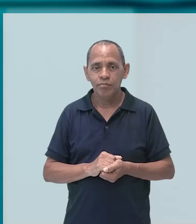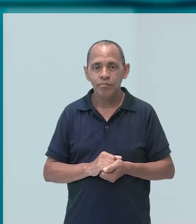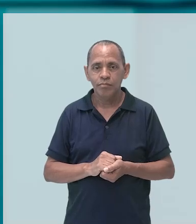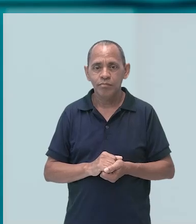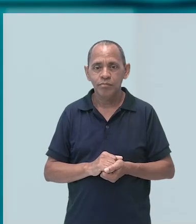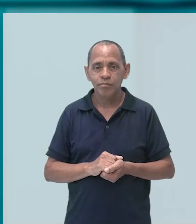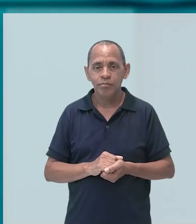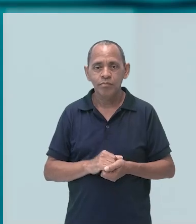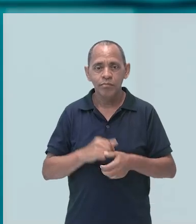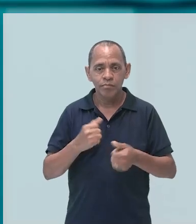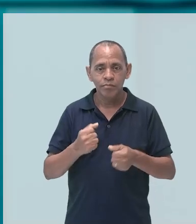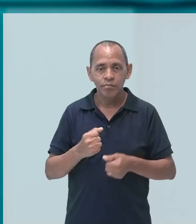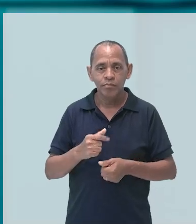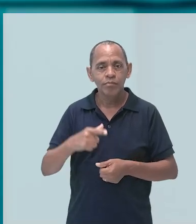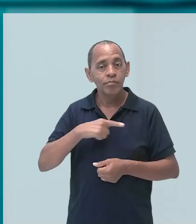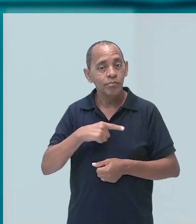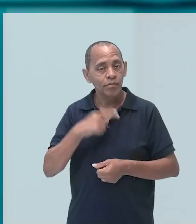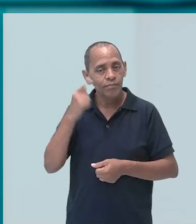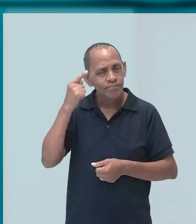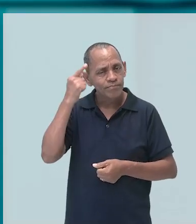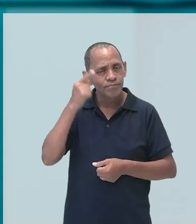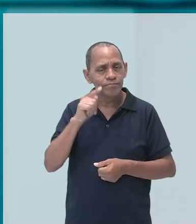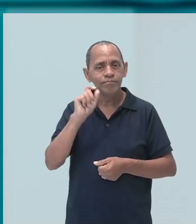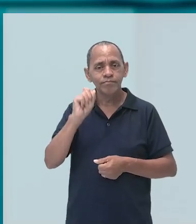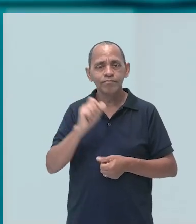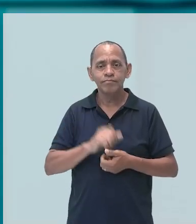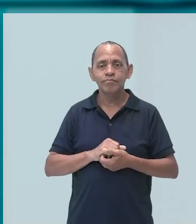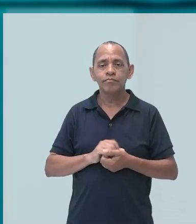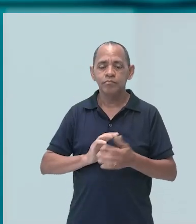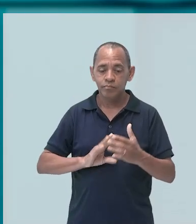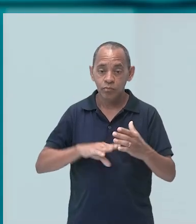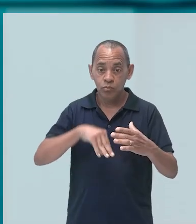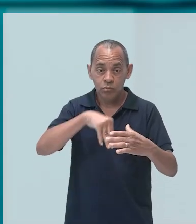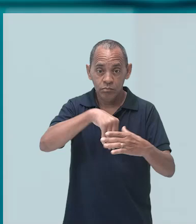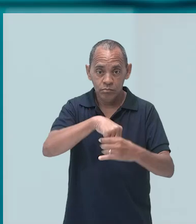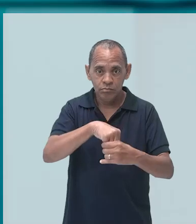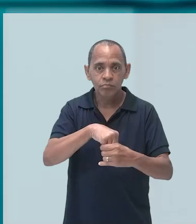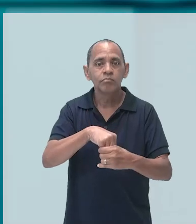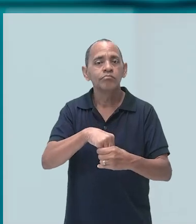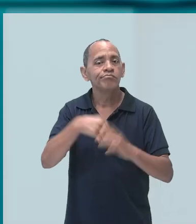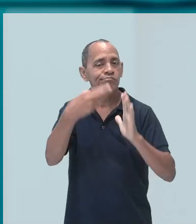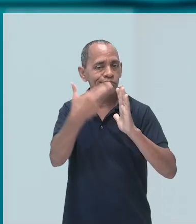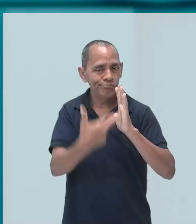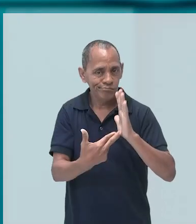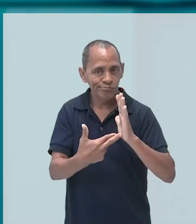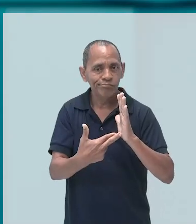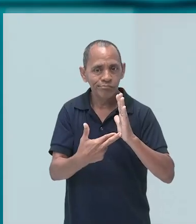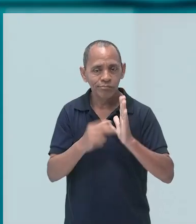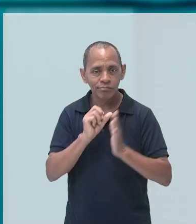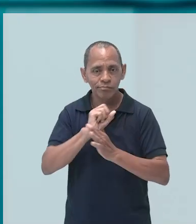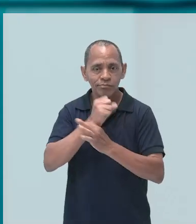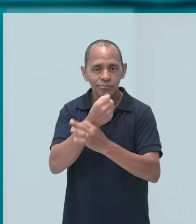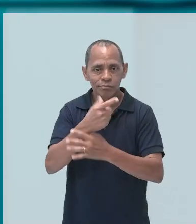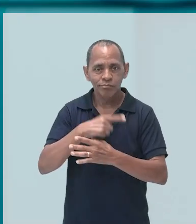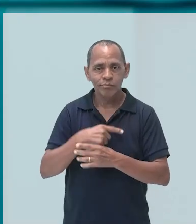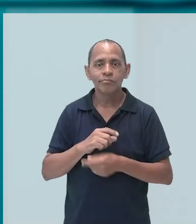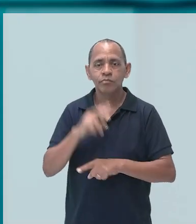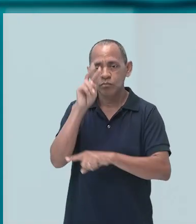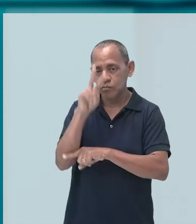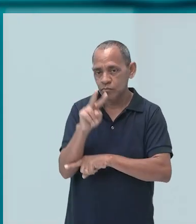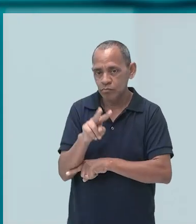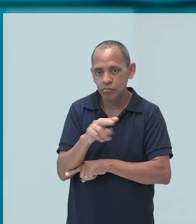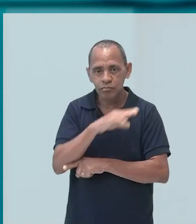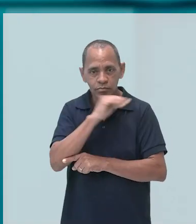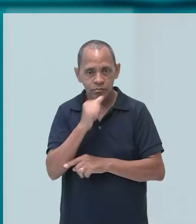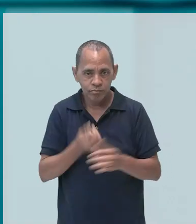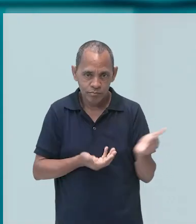que a gente tem que ter, tá bom? Que é um conjunto de regulamentação aí para reforçar a